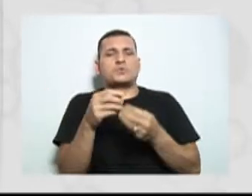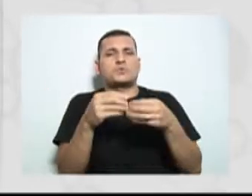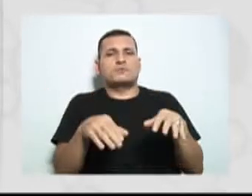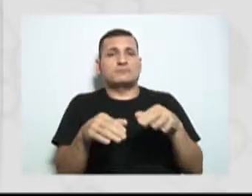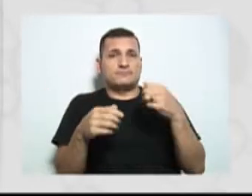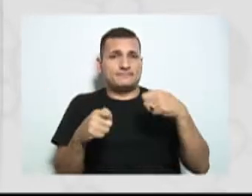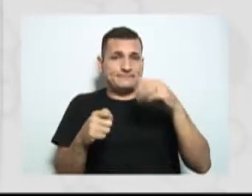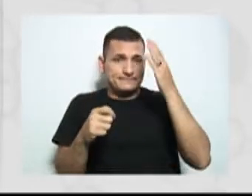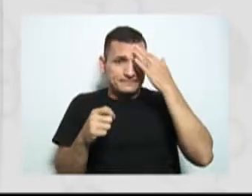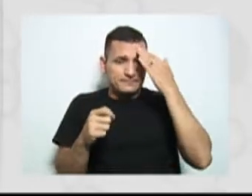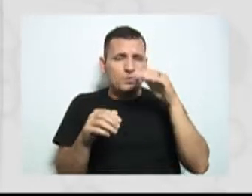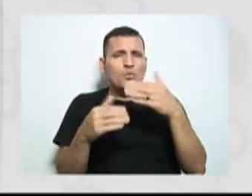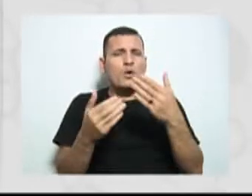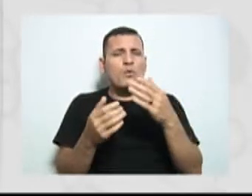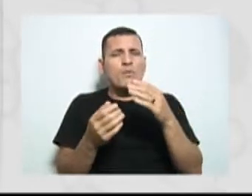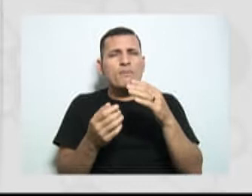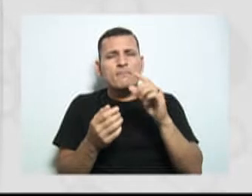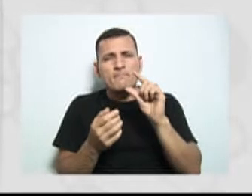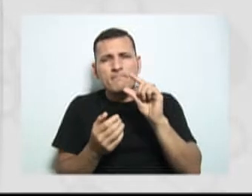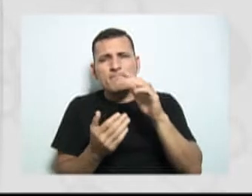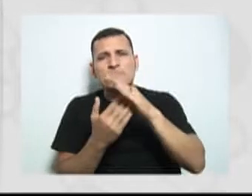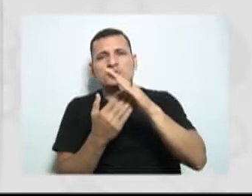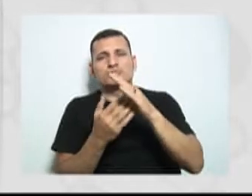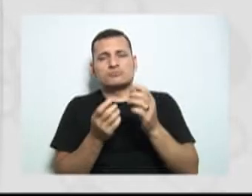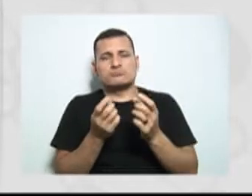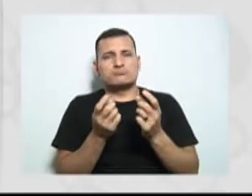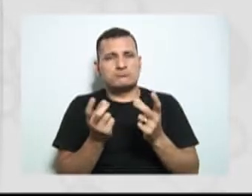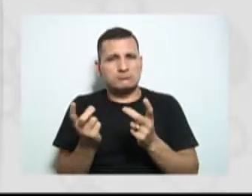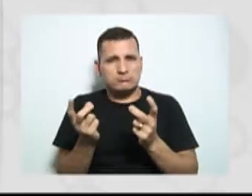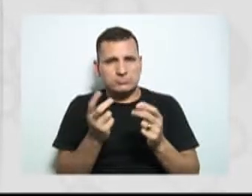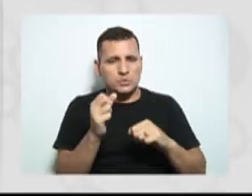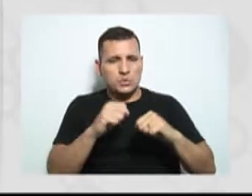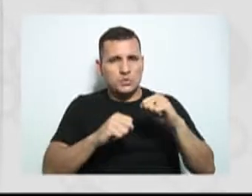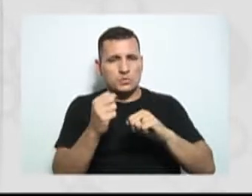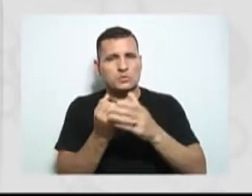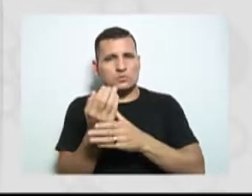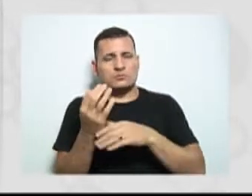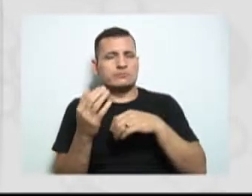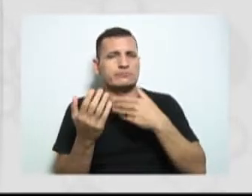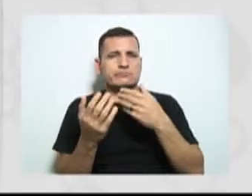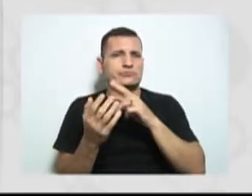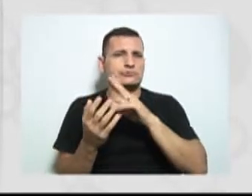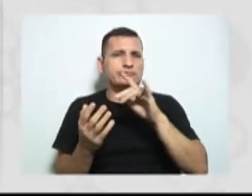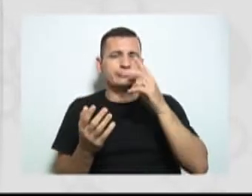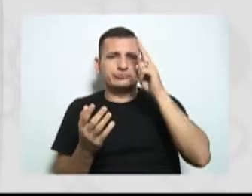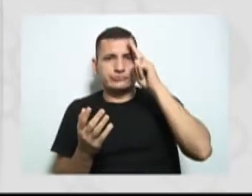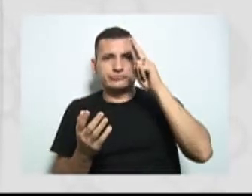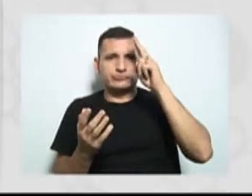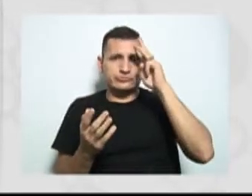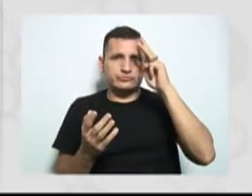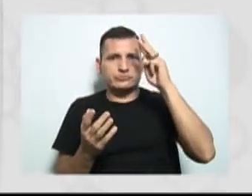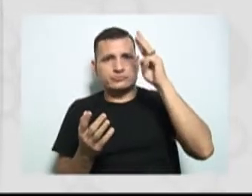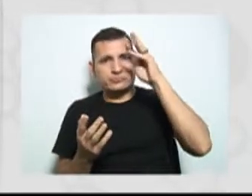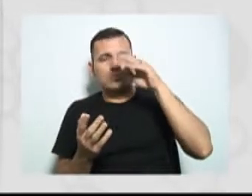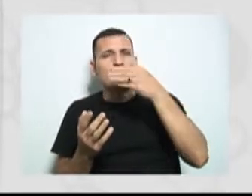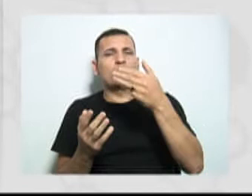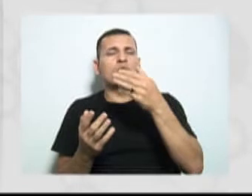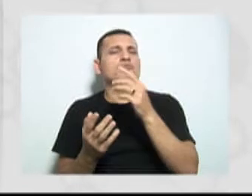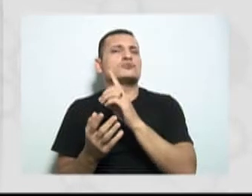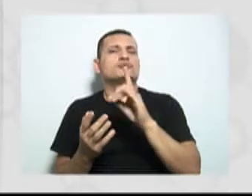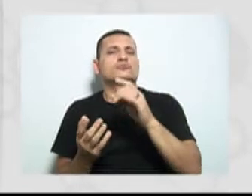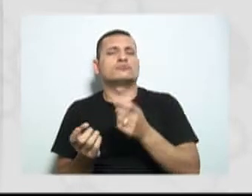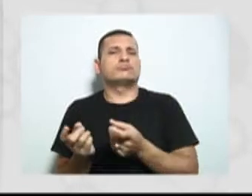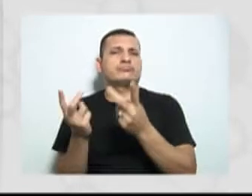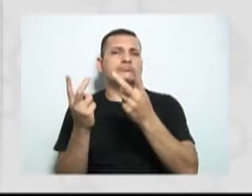preciso fazer para poder ter saída com ele durante aquele dia. Na segunda, na terça, na quarta, eu vou identificar qual dia que eu vendo mais